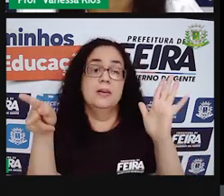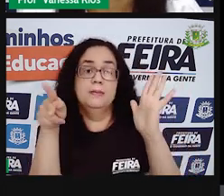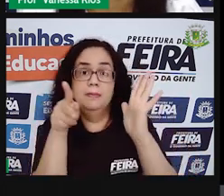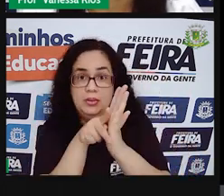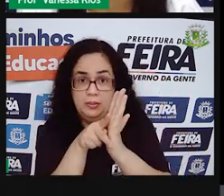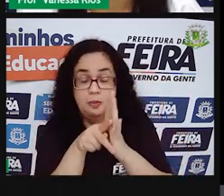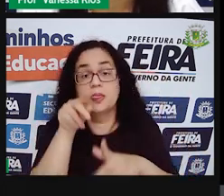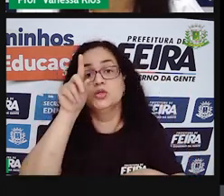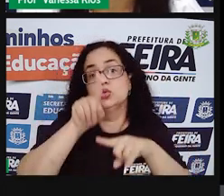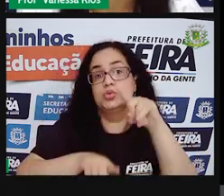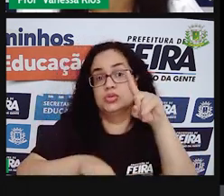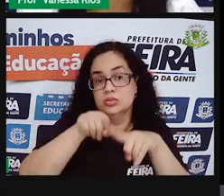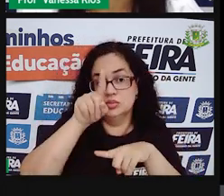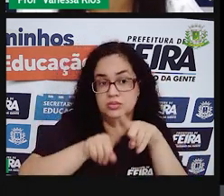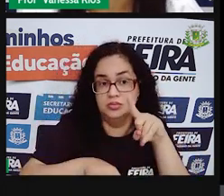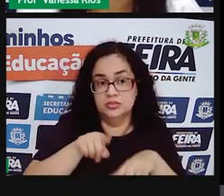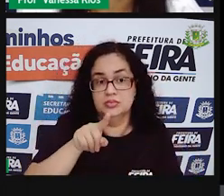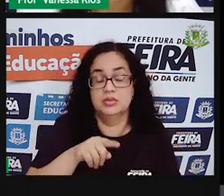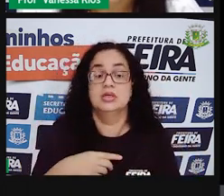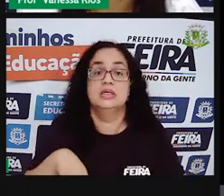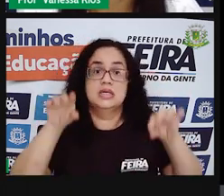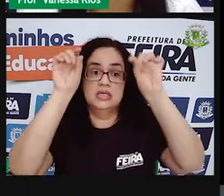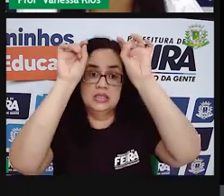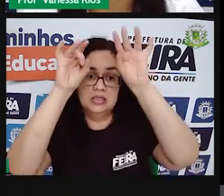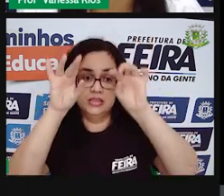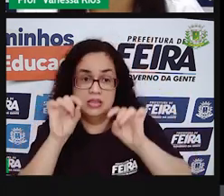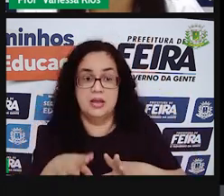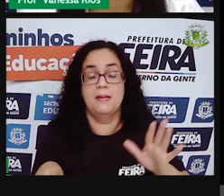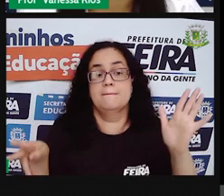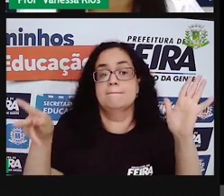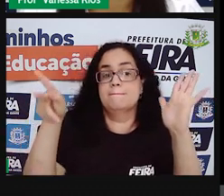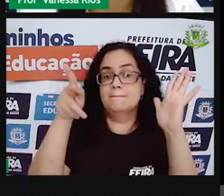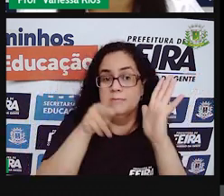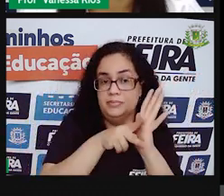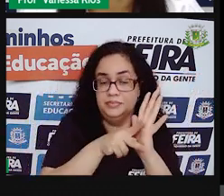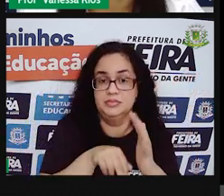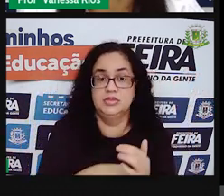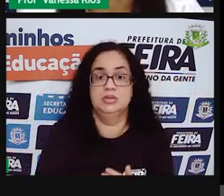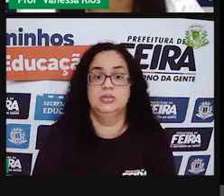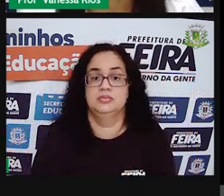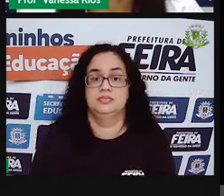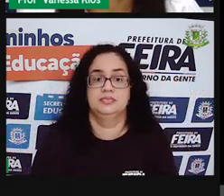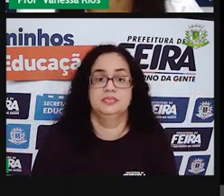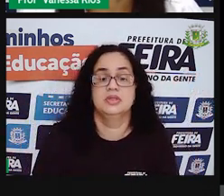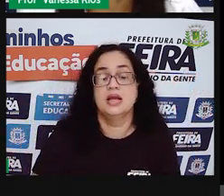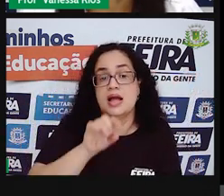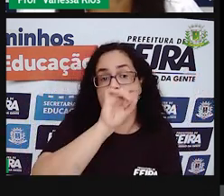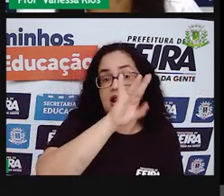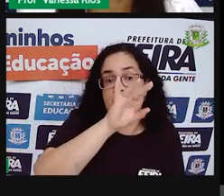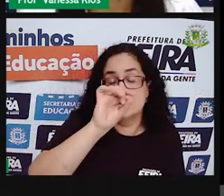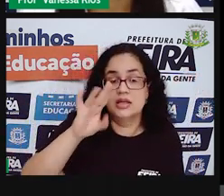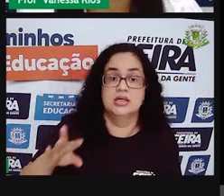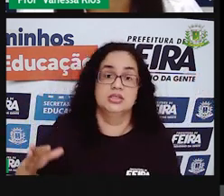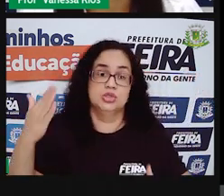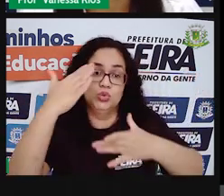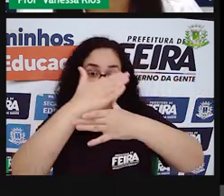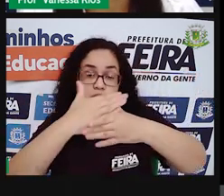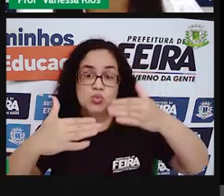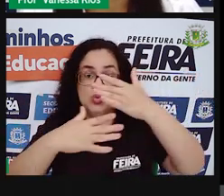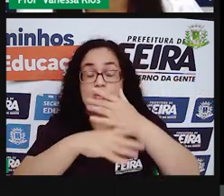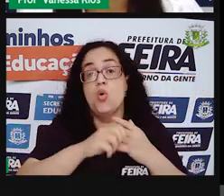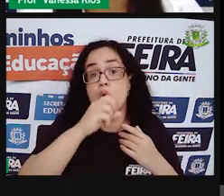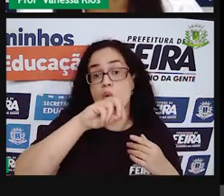né, dos materiais, em especial a propriedade da resistência? Cada tipo de construção